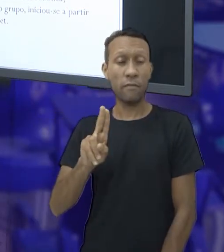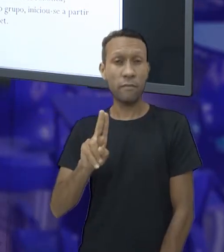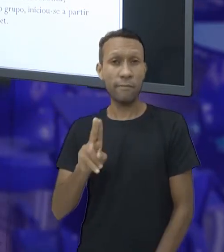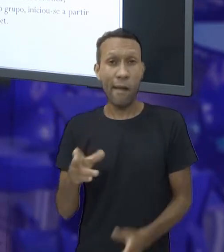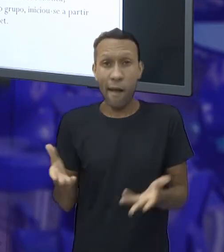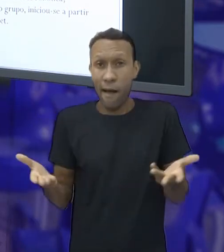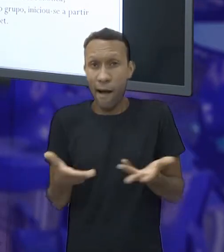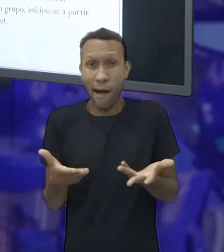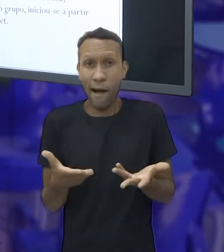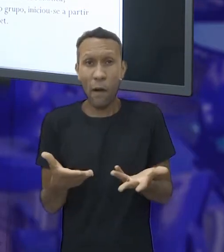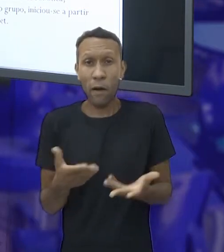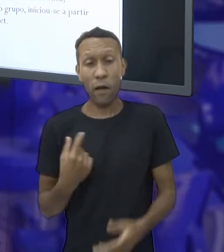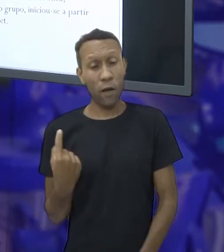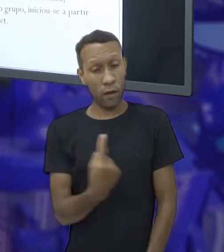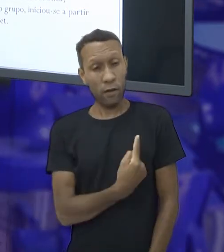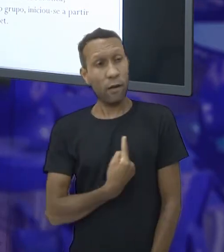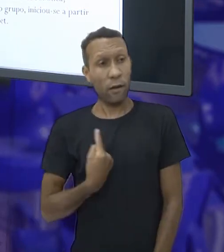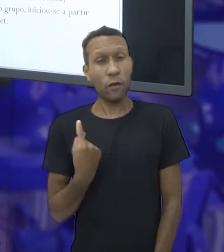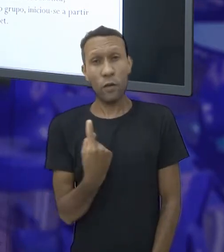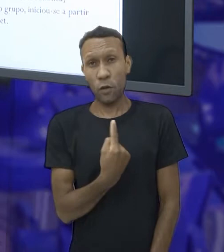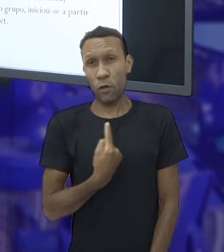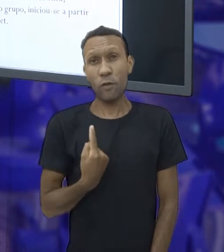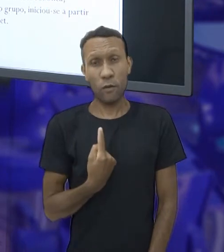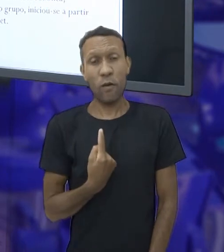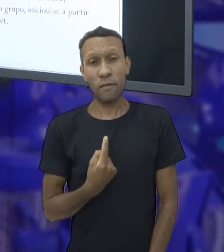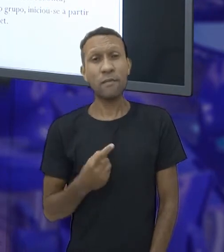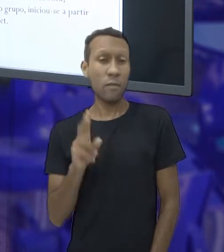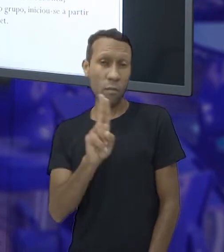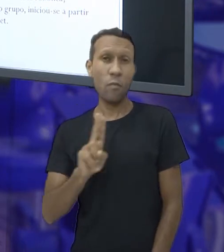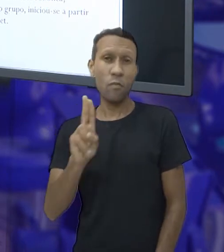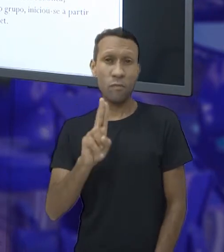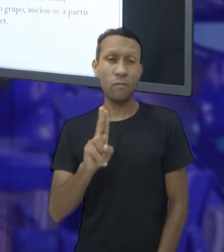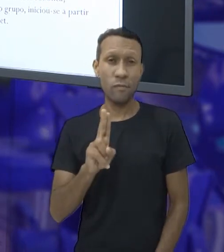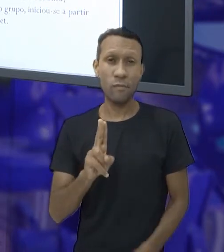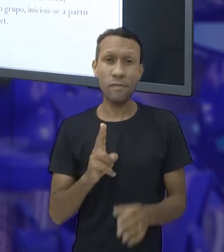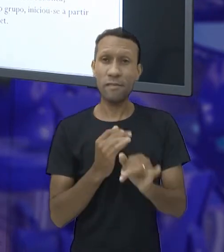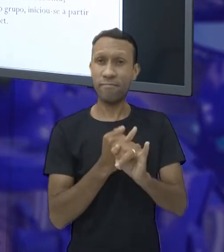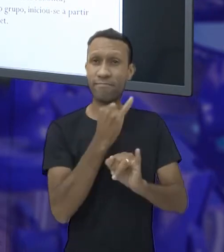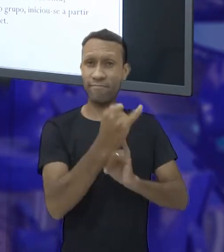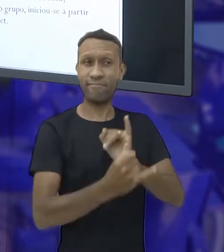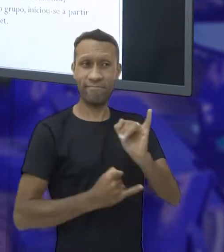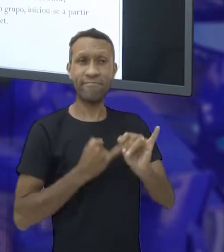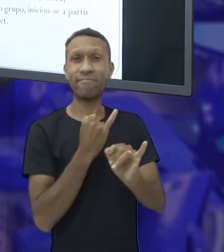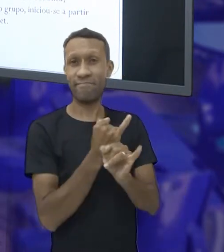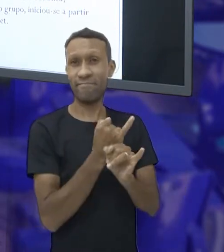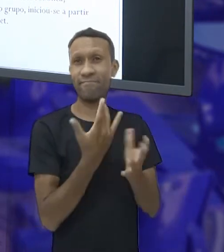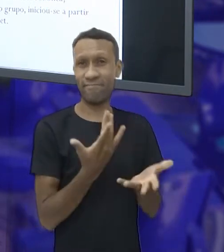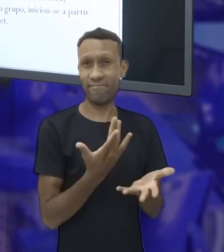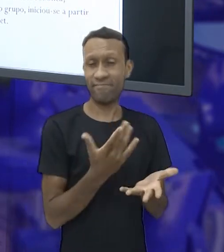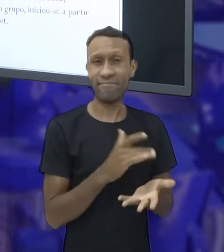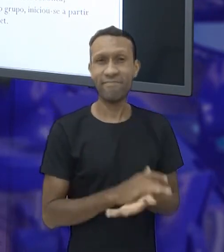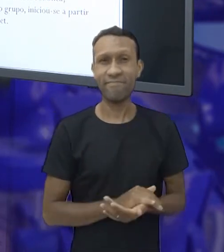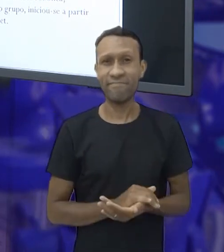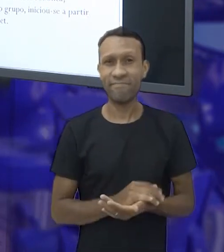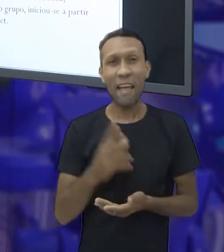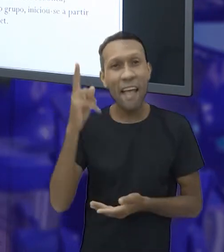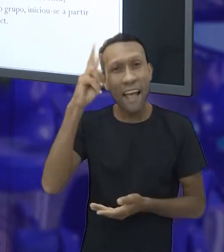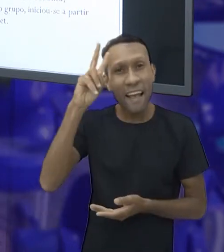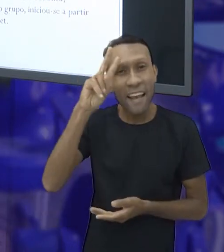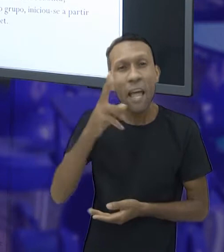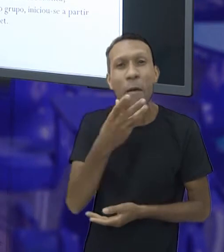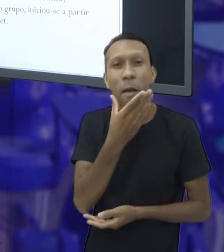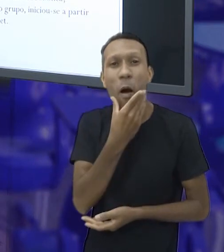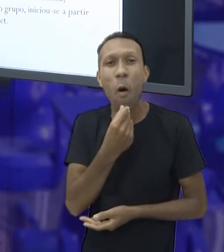por nós, meros mortais, no início dos anos 90. Quando aquele rapaz da Microsoft, né, Bill, né, não é